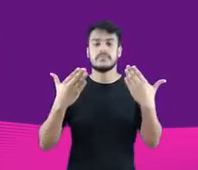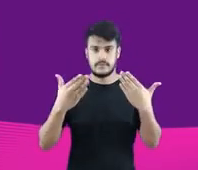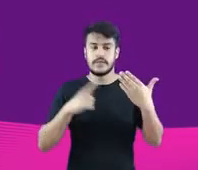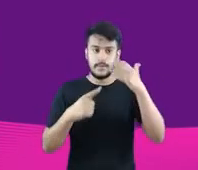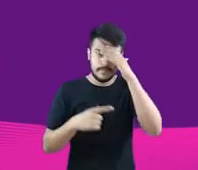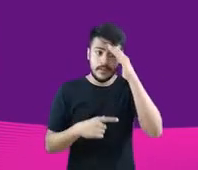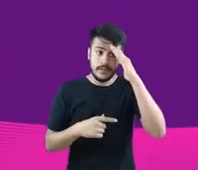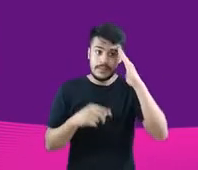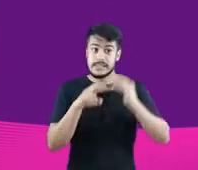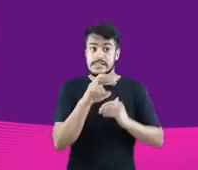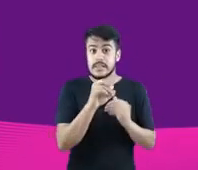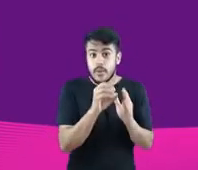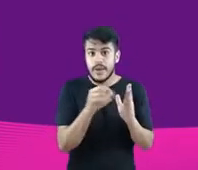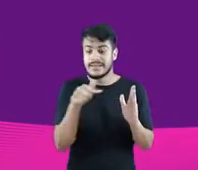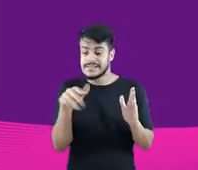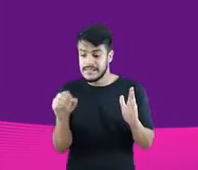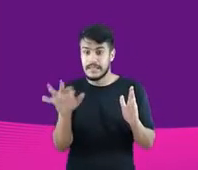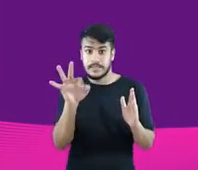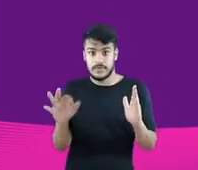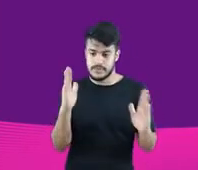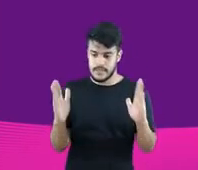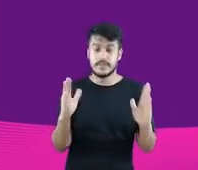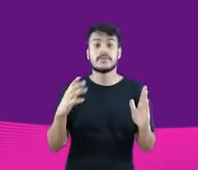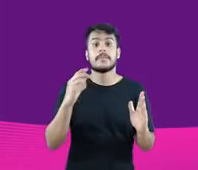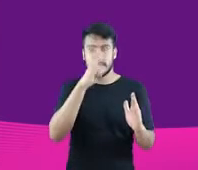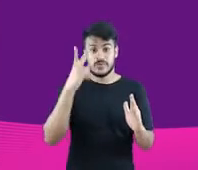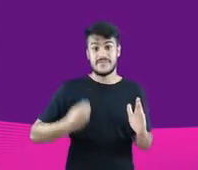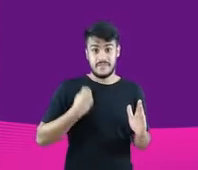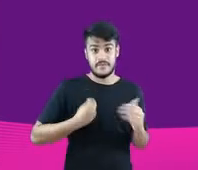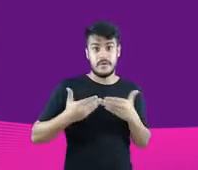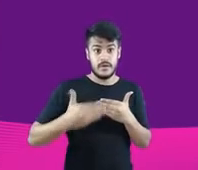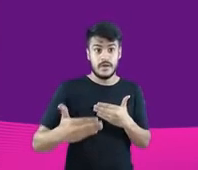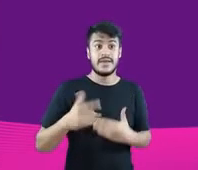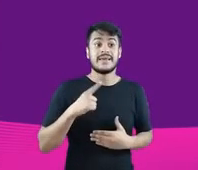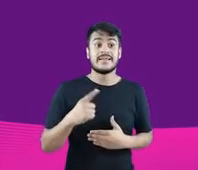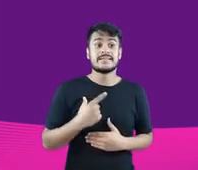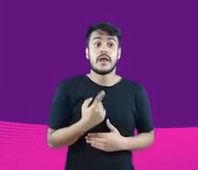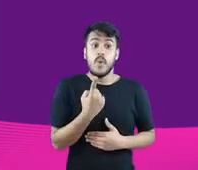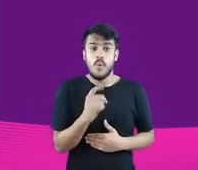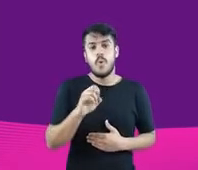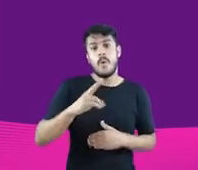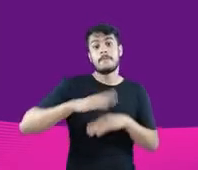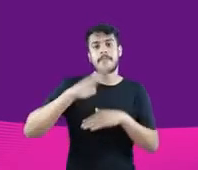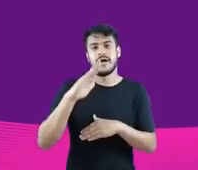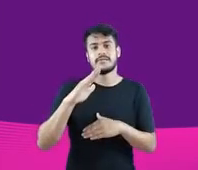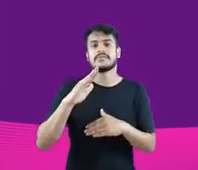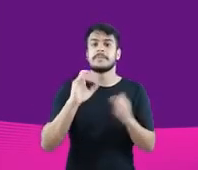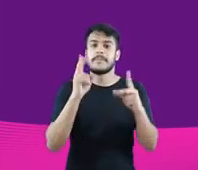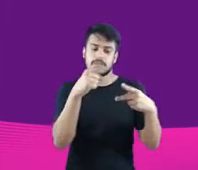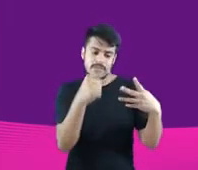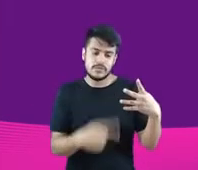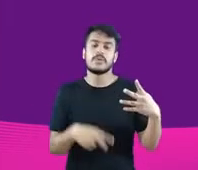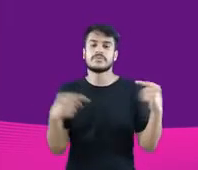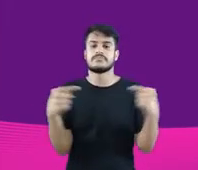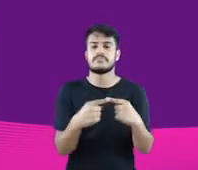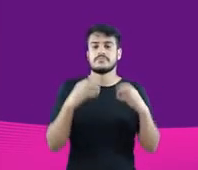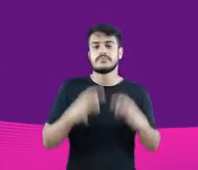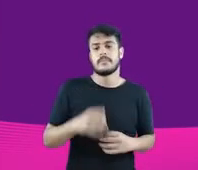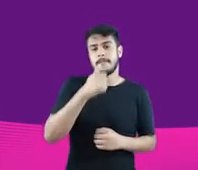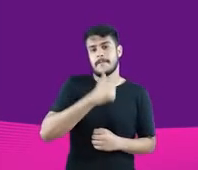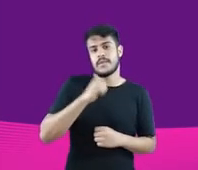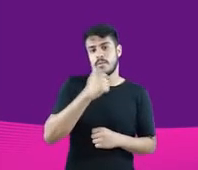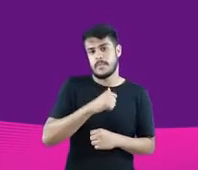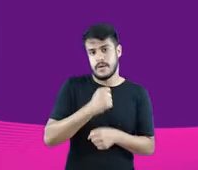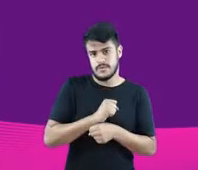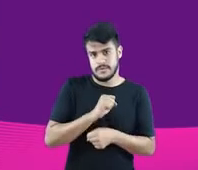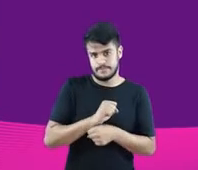70% dos sobreviventes experimentam um ou mais sintomas de menopausa. tá? Nos pacientes que não